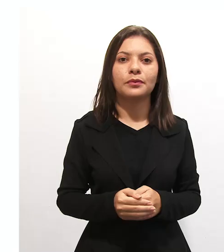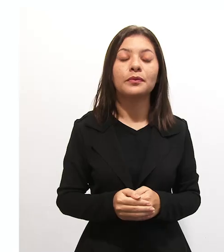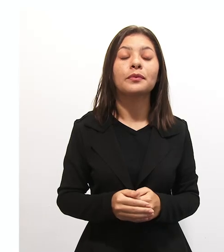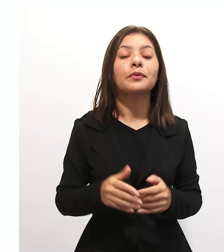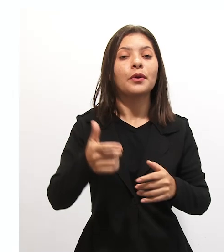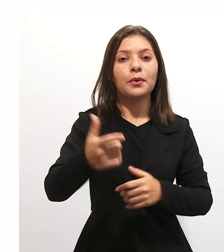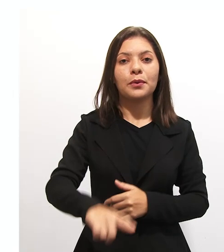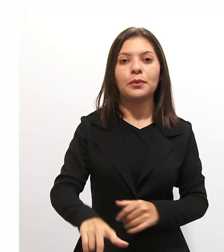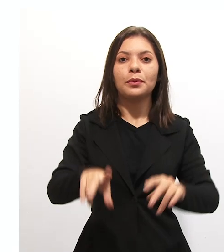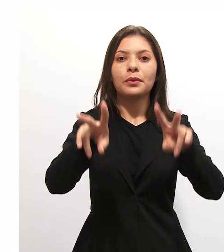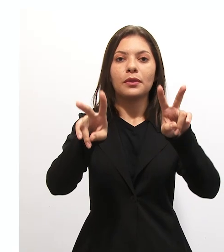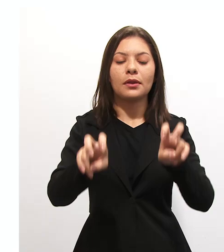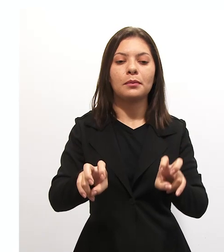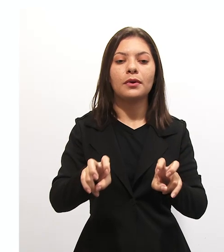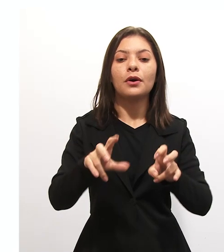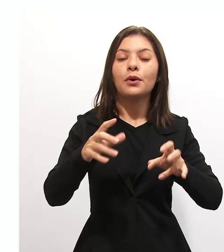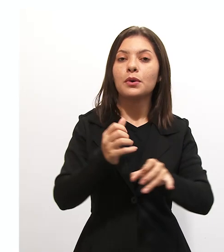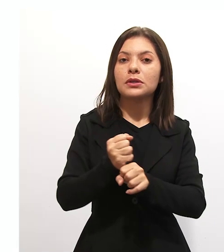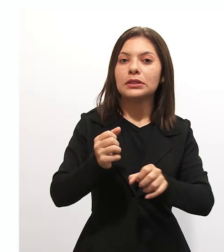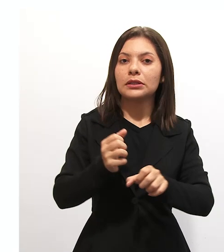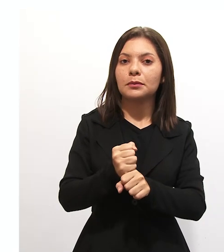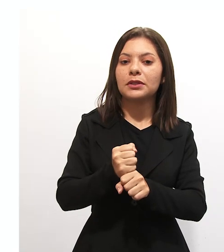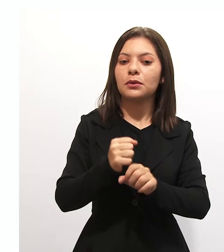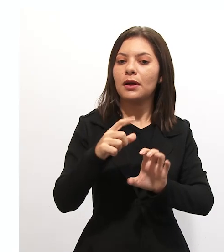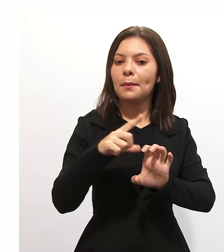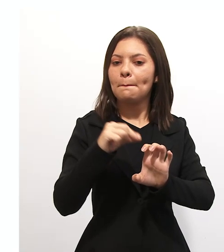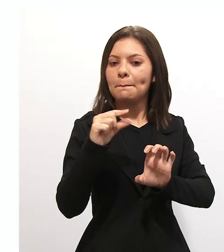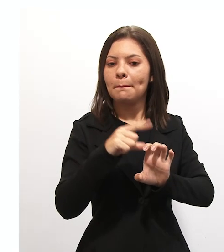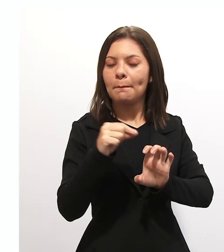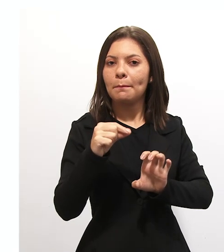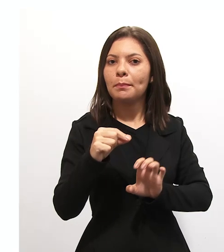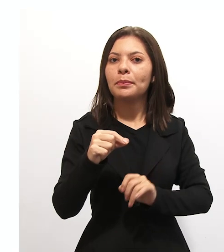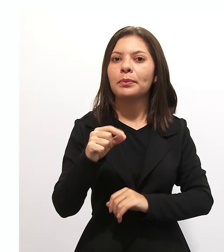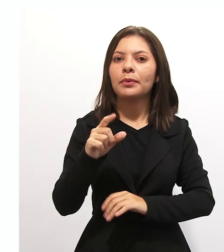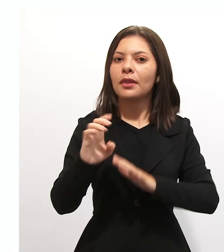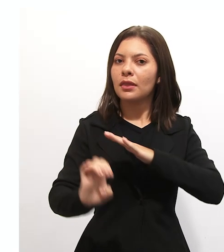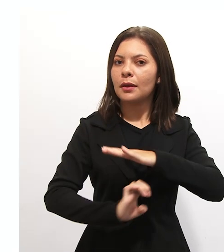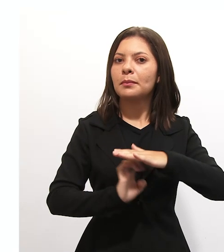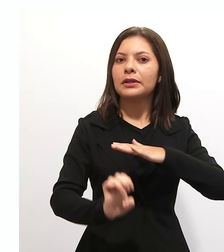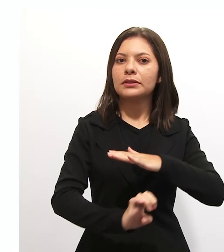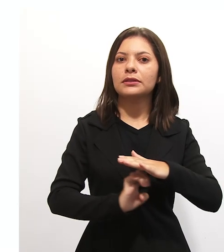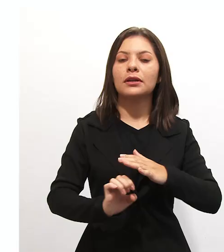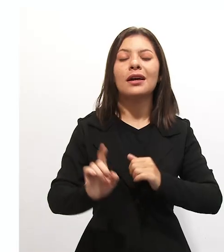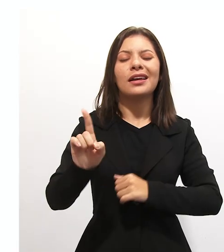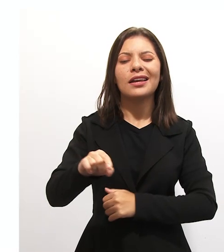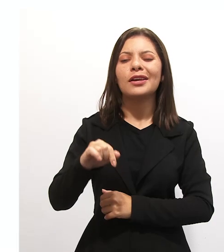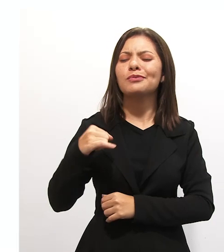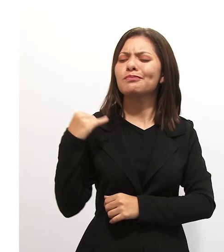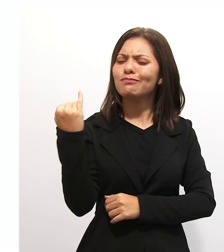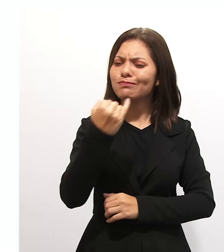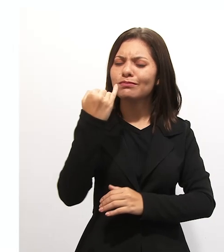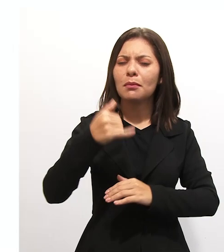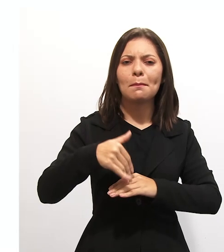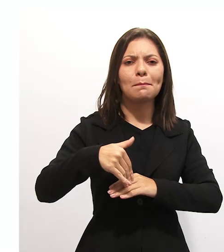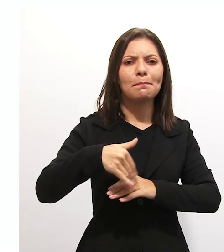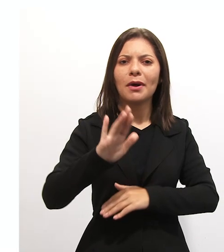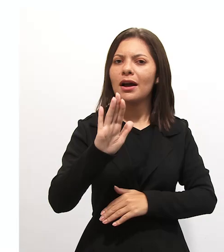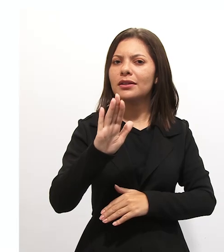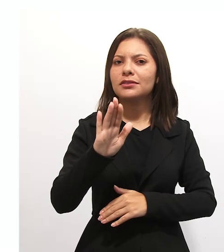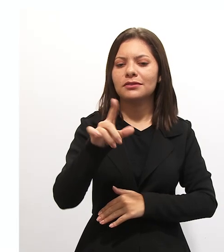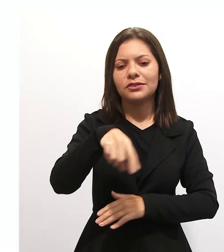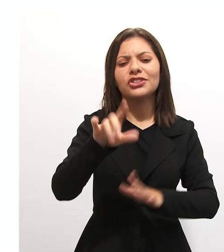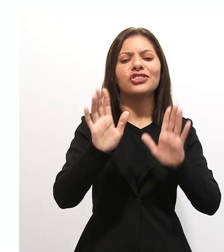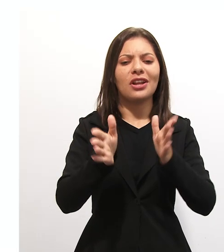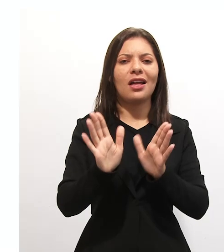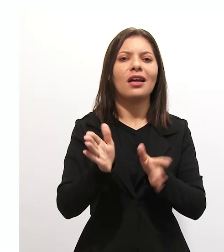Orçamento empresarial. Gente, o orçamento empresarial é uma das ferramentas mais importantes do planejamento. Vocês já escutaram esse nome,